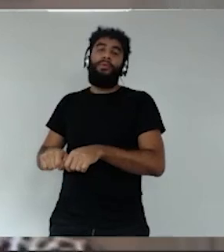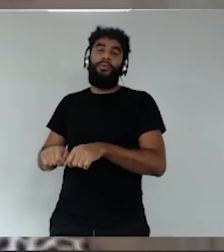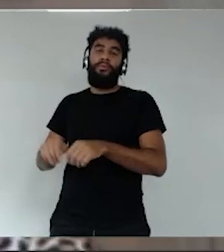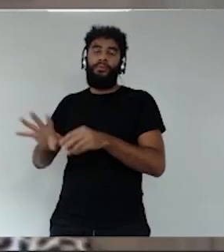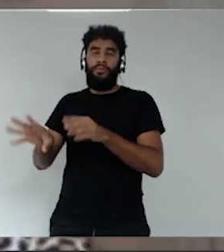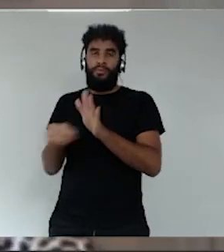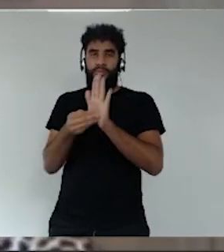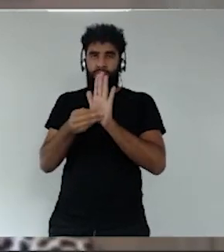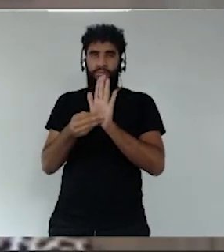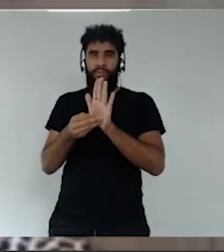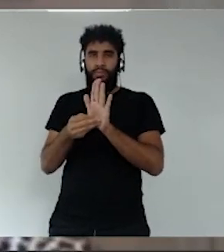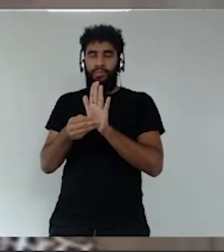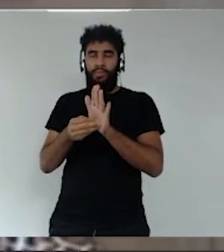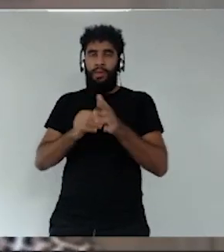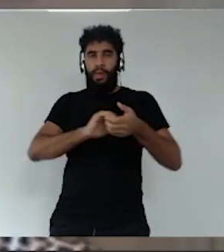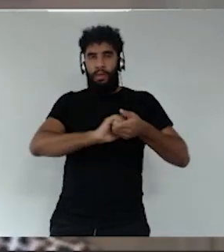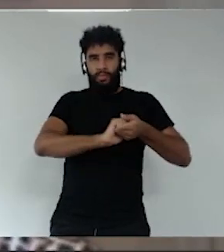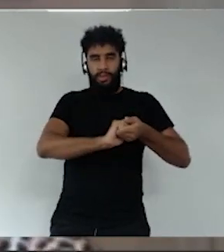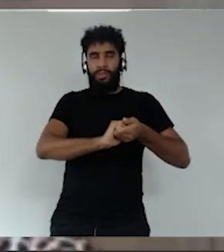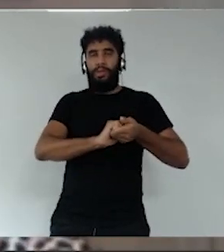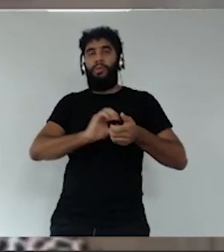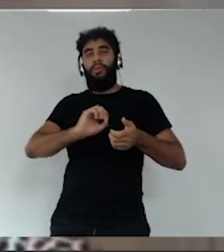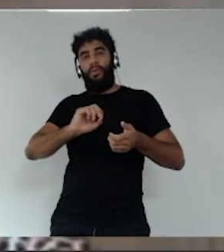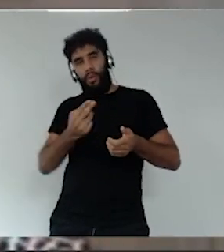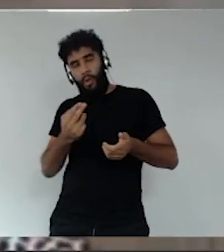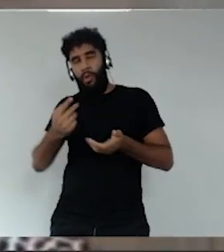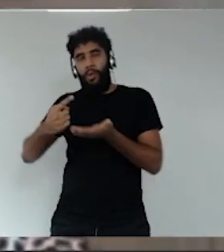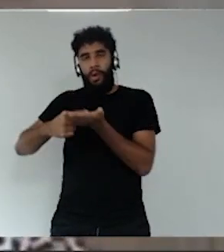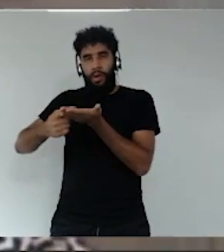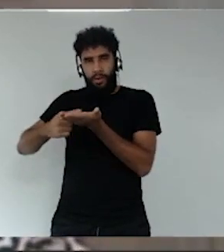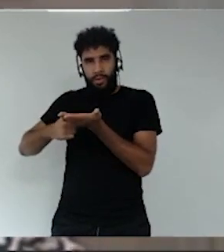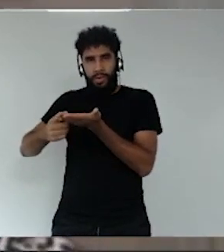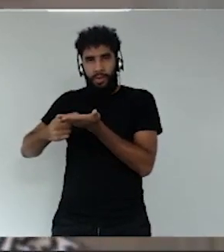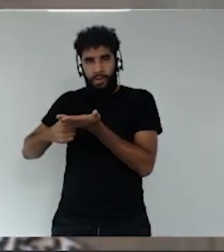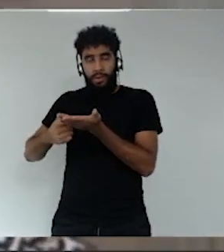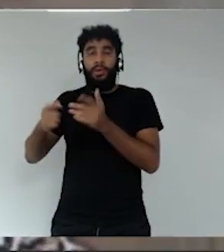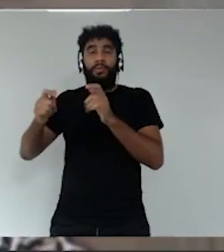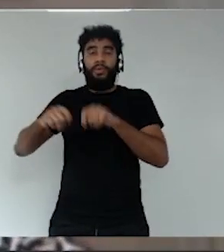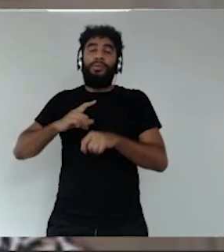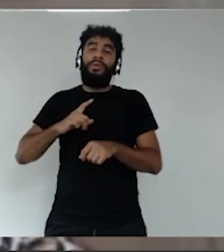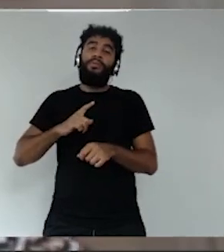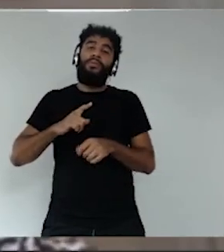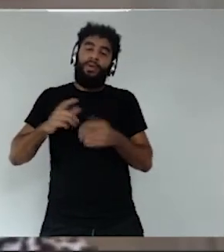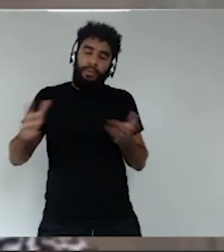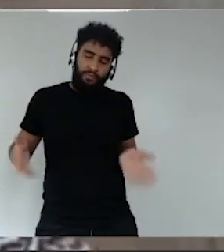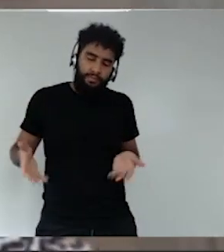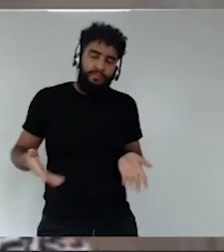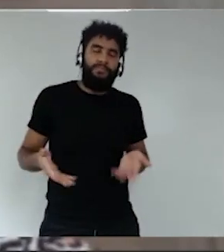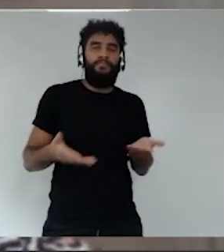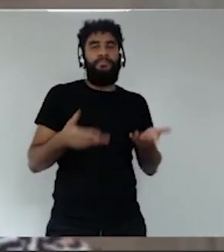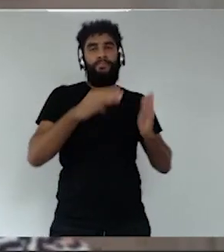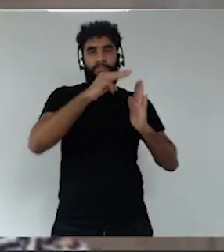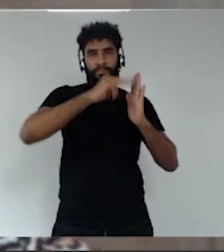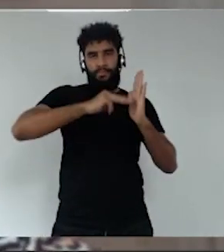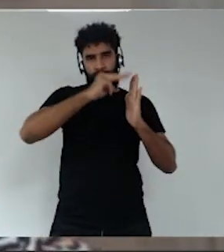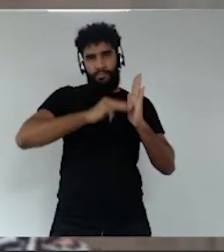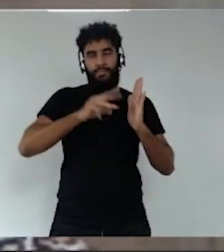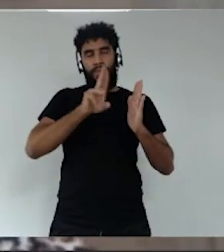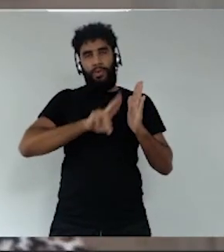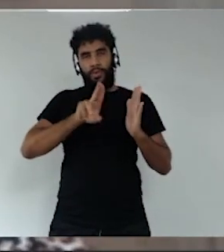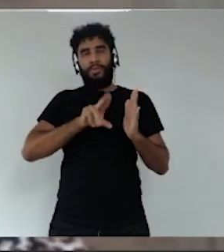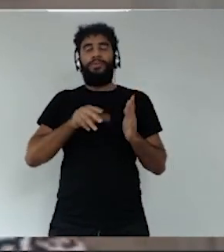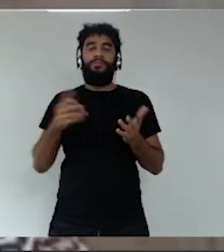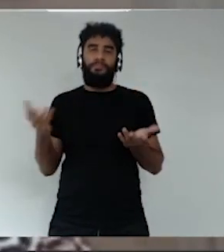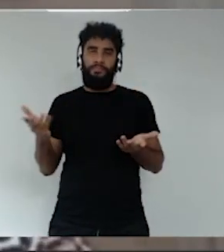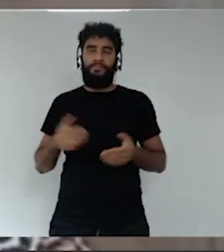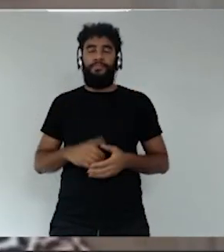inserida a mediação, a conciliação e outros métodos de solução de conflitos. Pode haver um incentivo a esses métodos através do uso desses